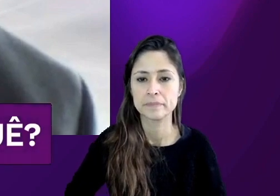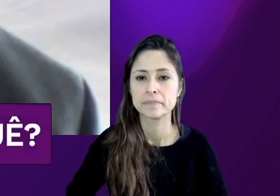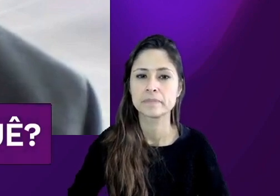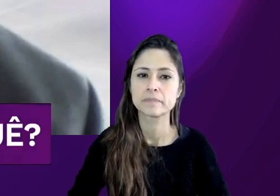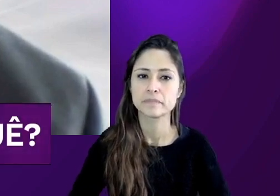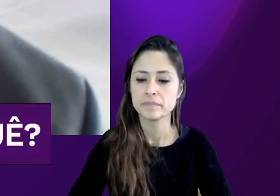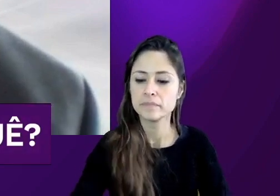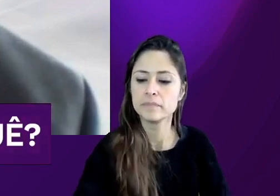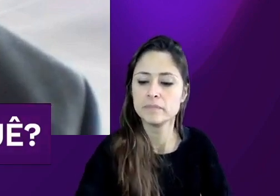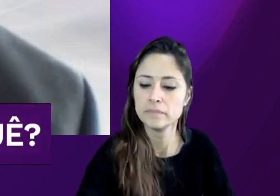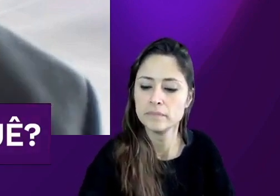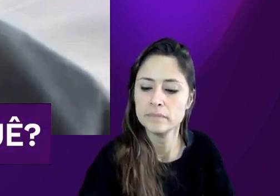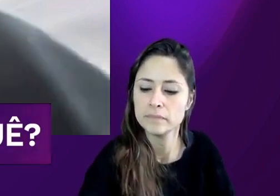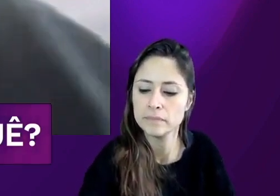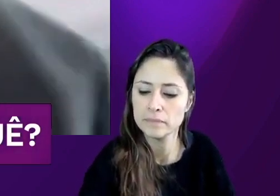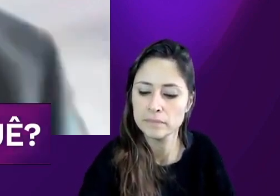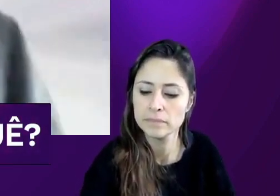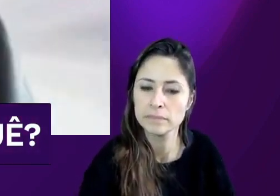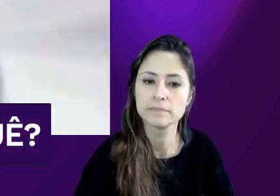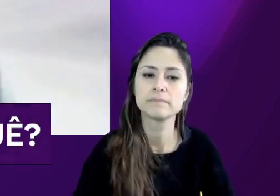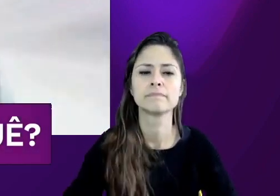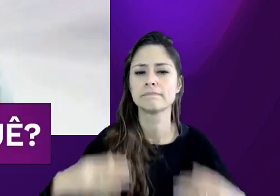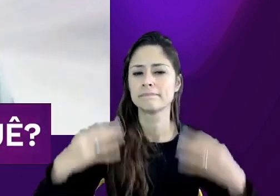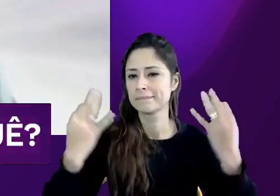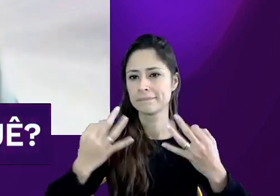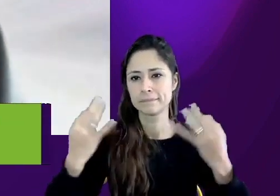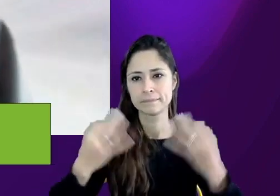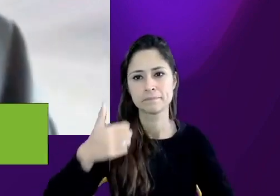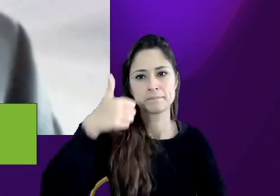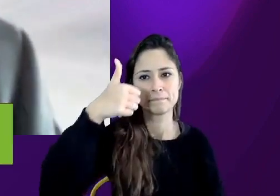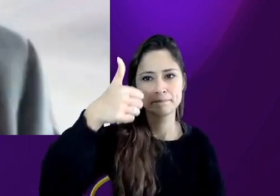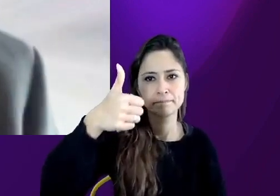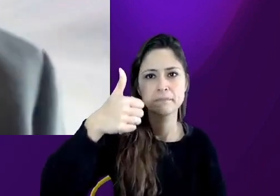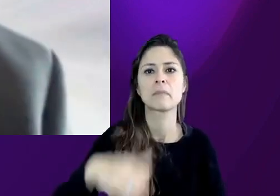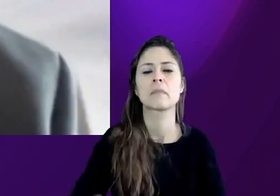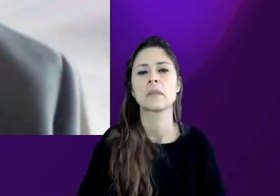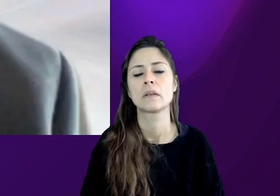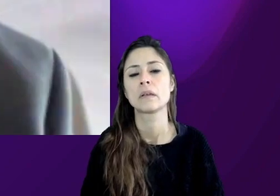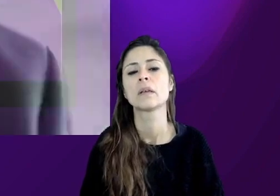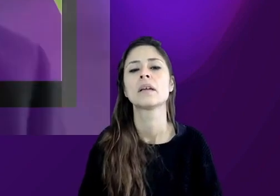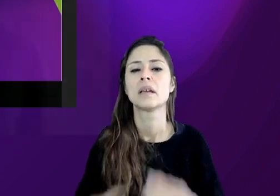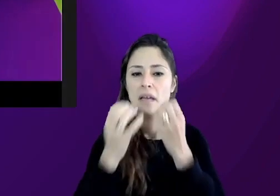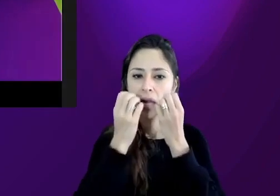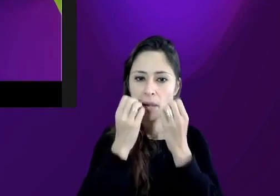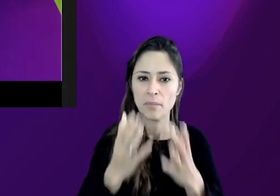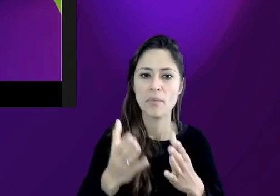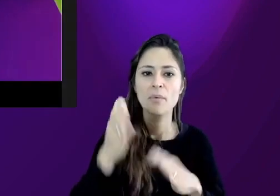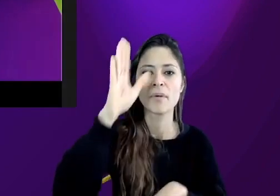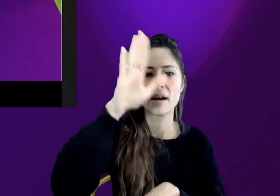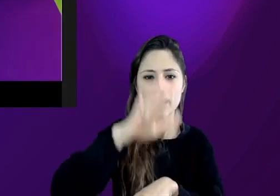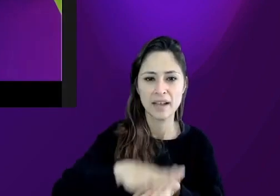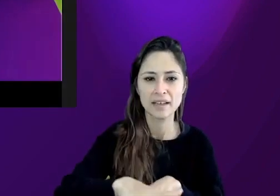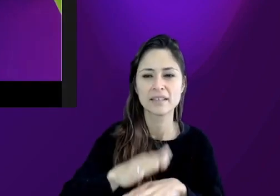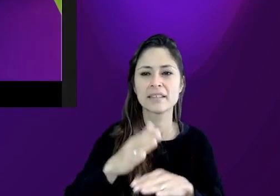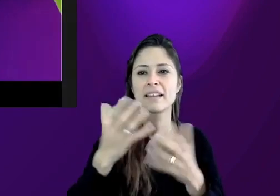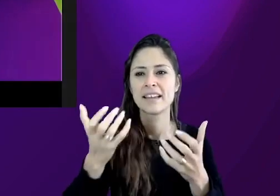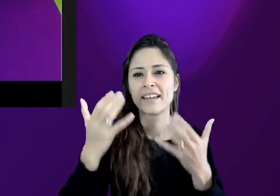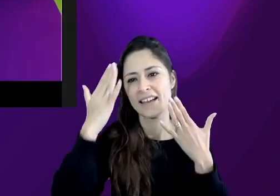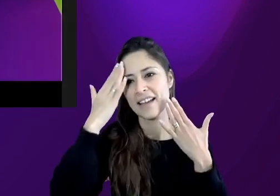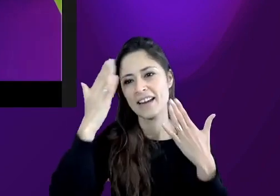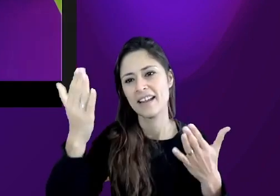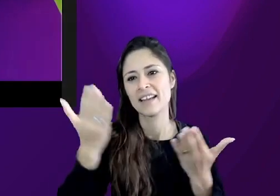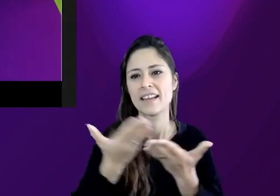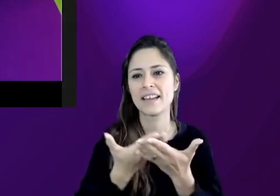Sim, estamos vendo, sim. Perfeito. Então, boa tarde. Acho que queria agradecer primeiramente a